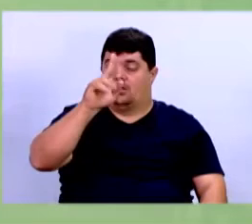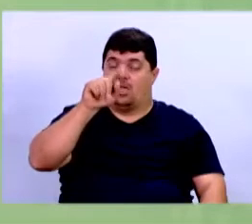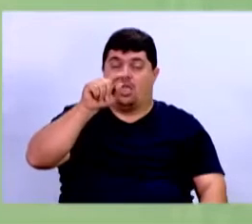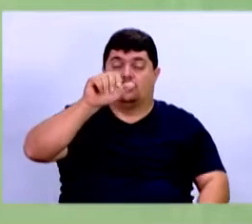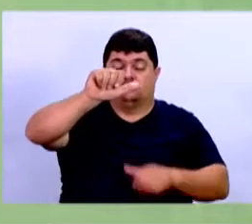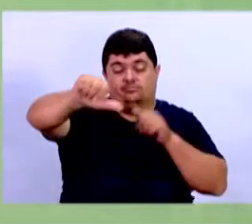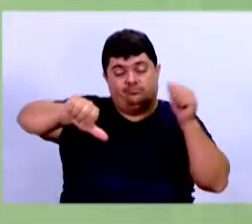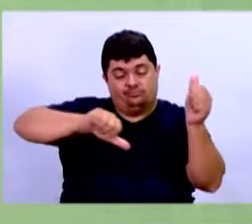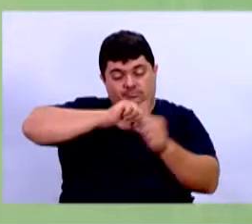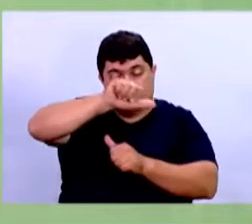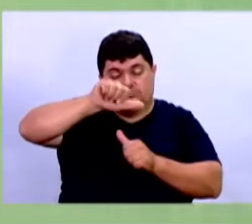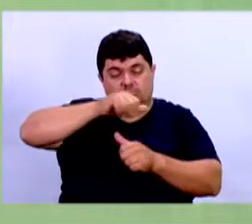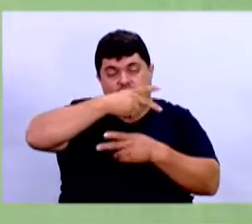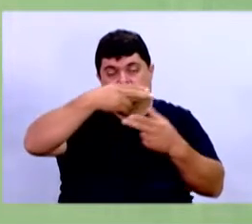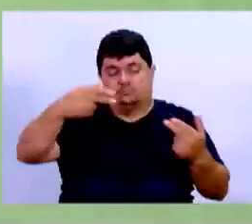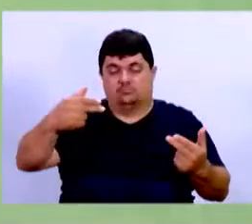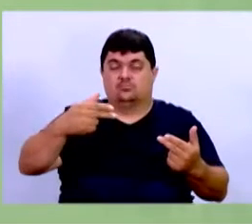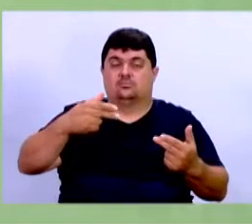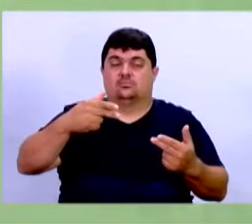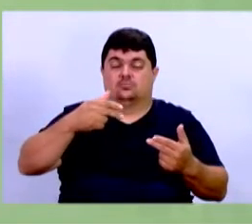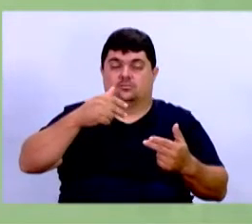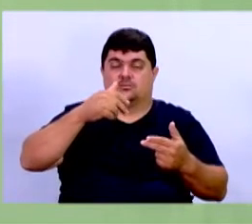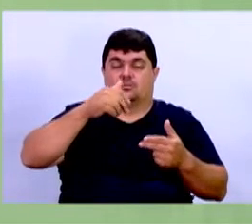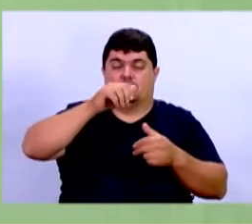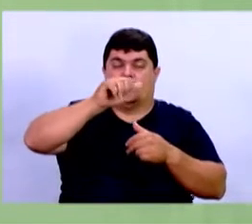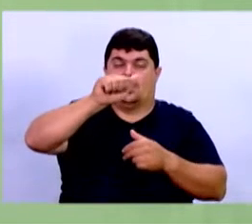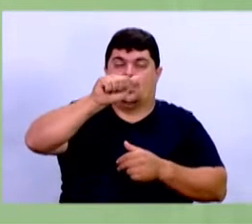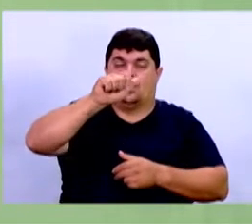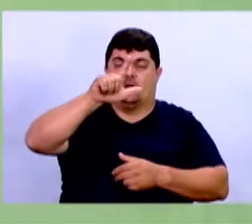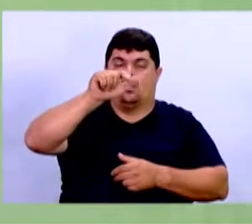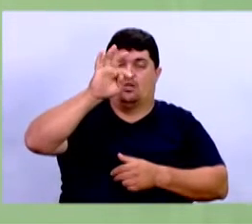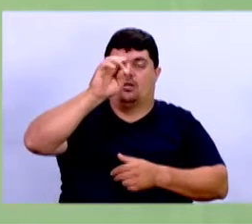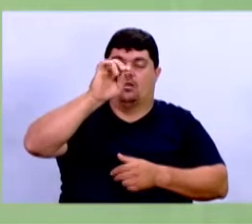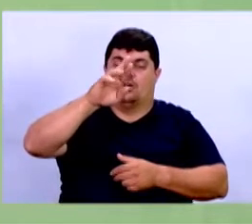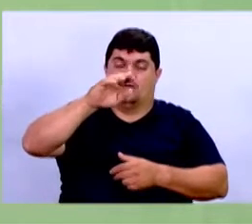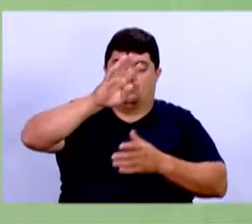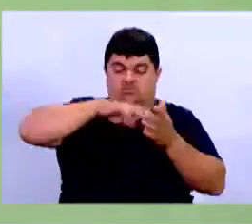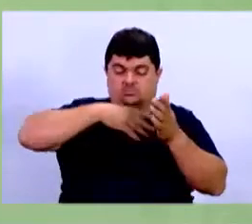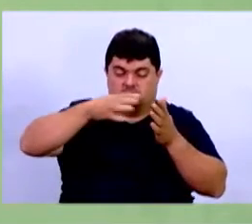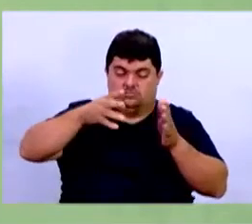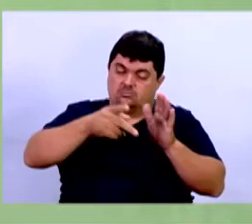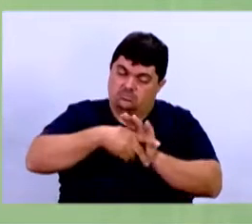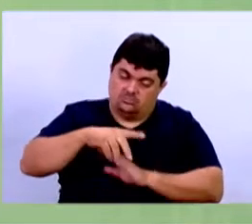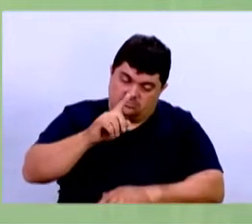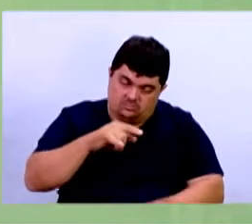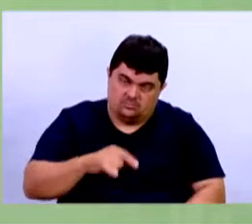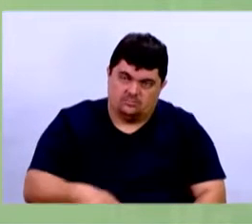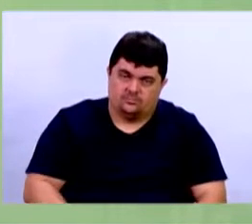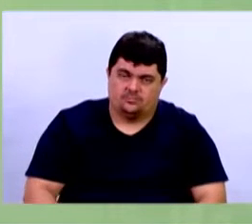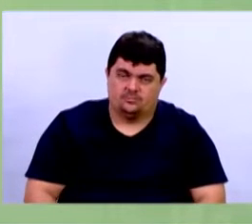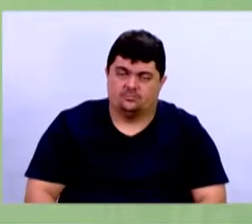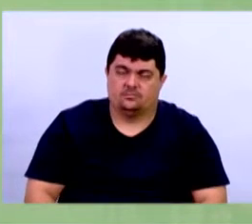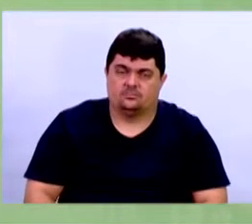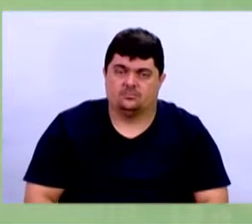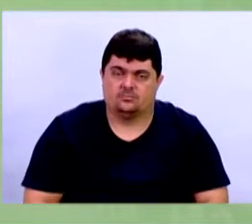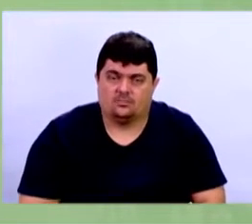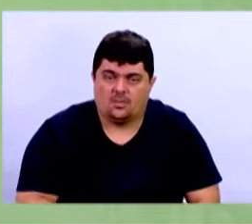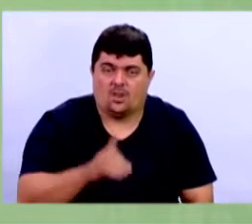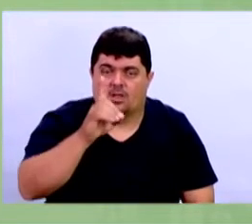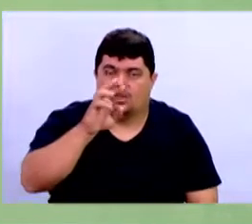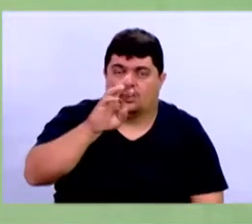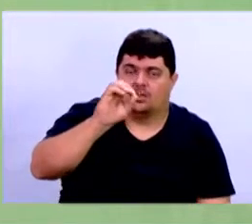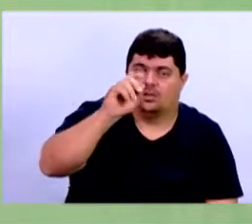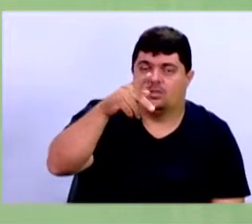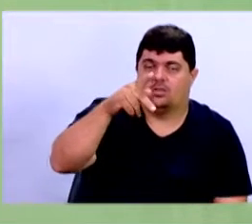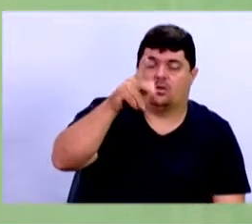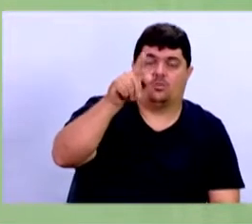a estrutura de um objeto, né? O alter table, alterando aí a tabela cliente, entre outros. O drop,